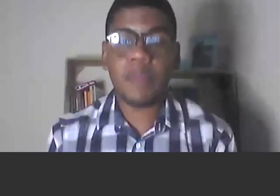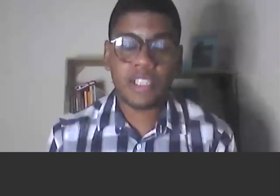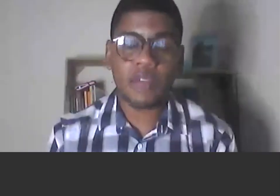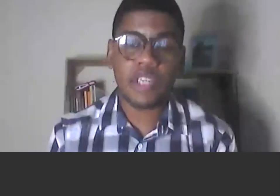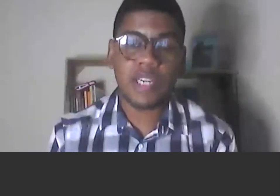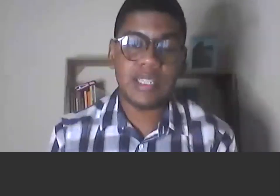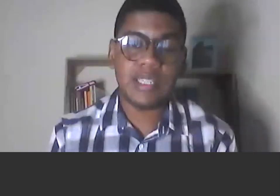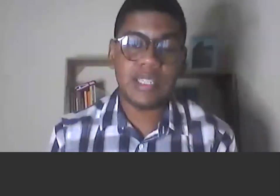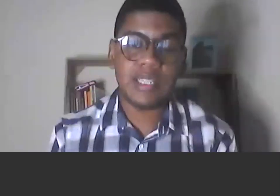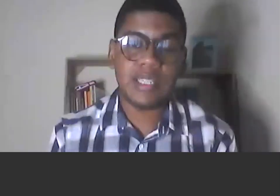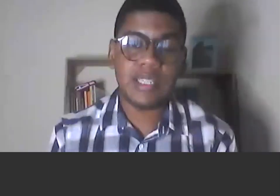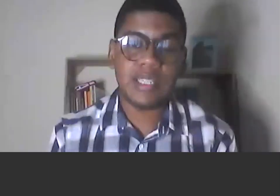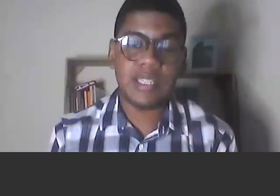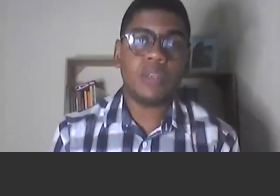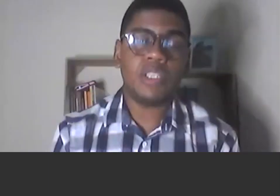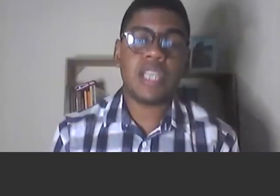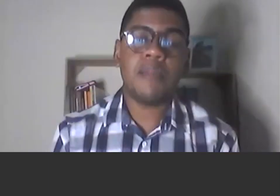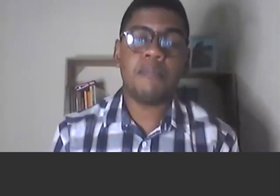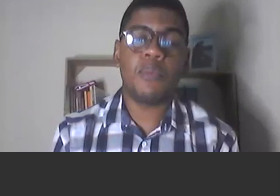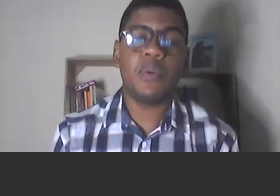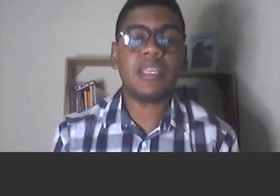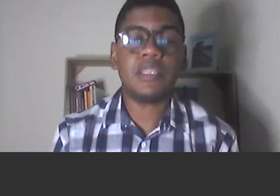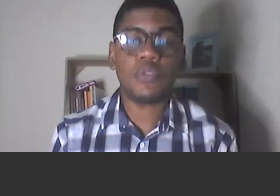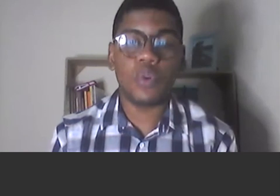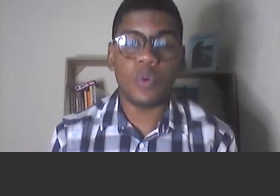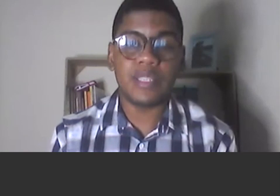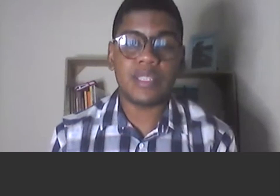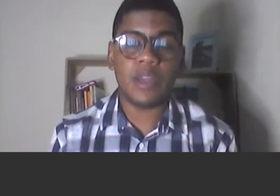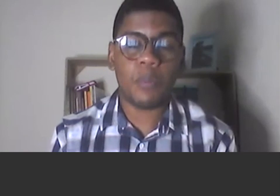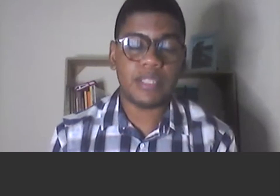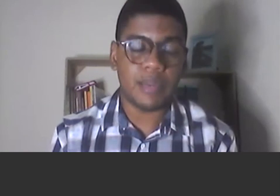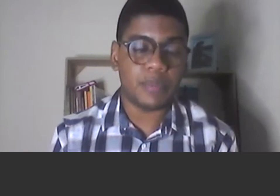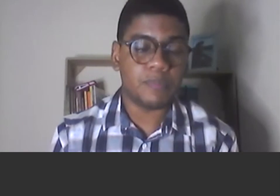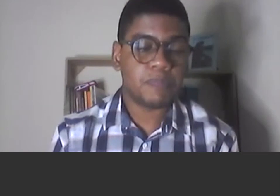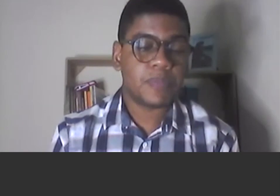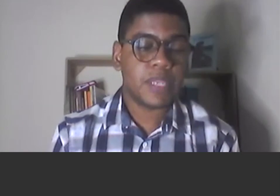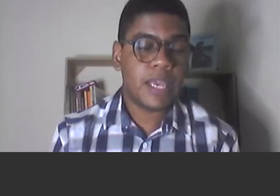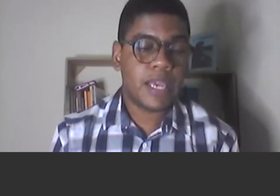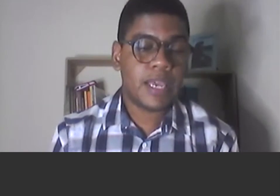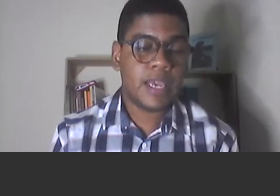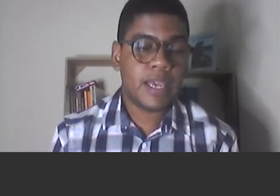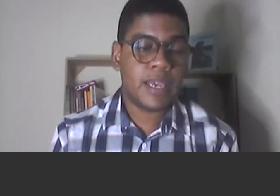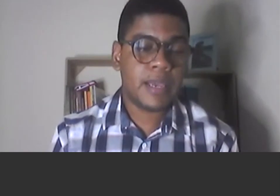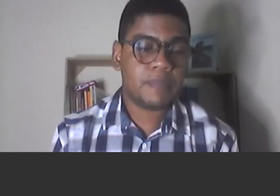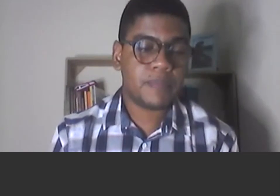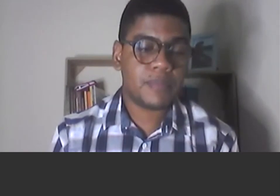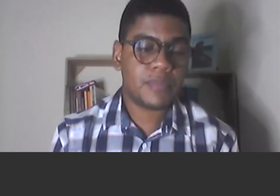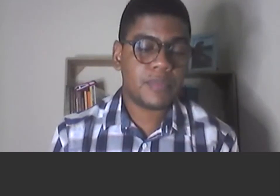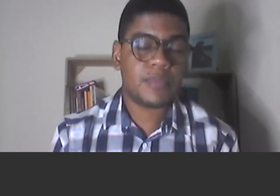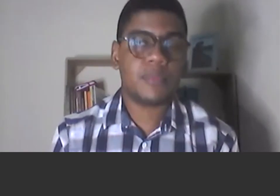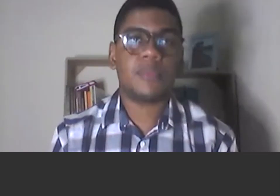ele geralmente é utilizado quando a gente tem muitas pessoas. Então, por exemplo,